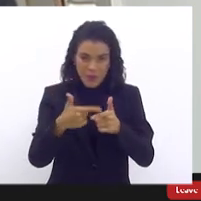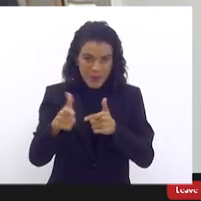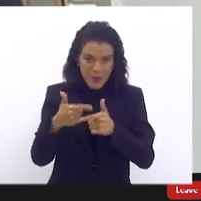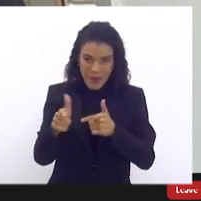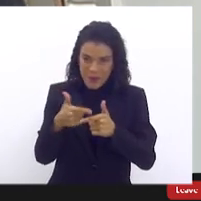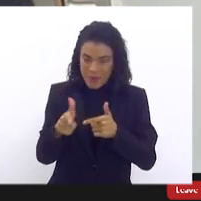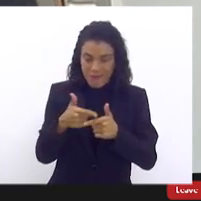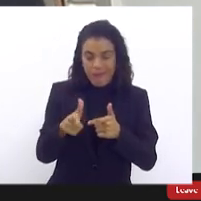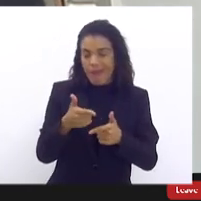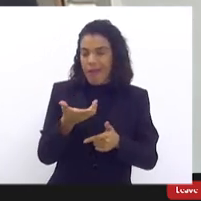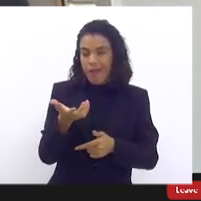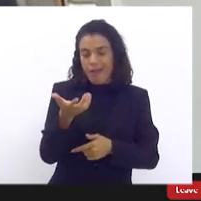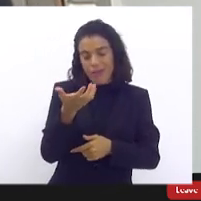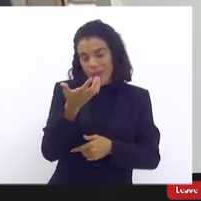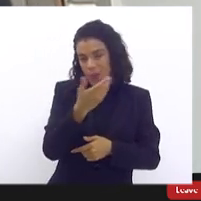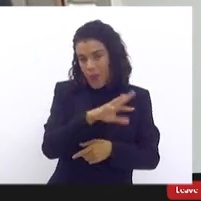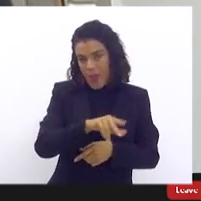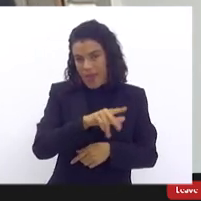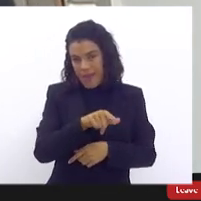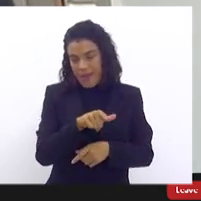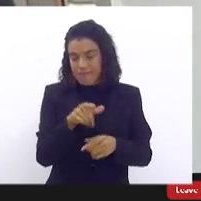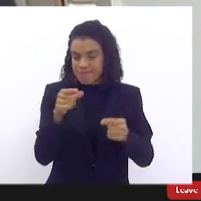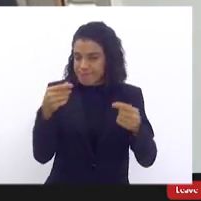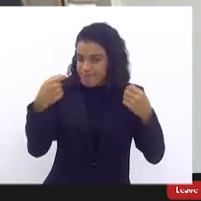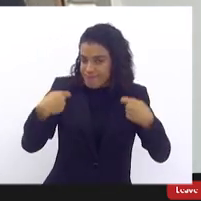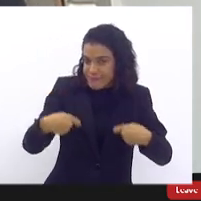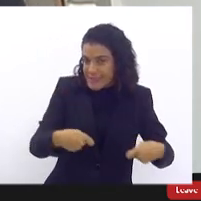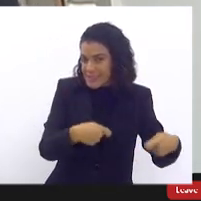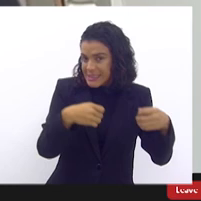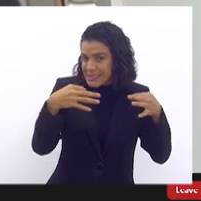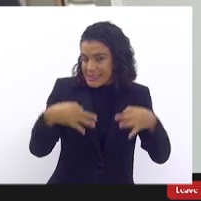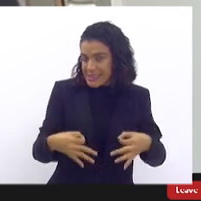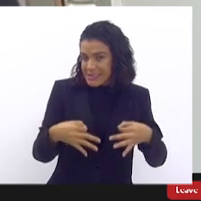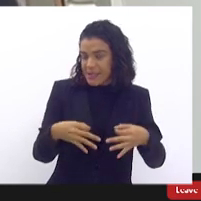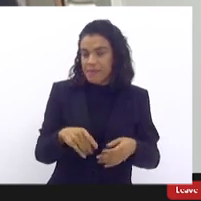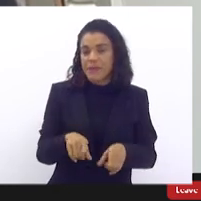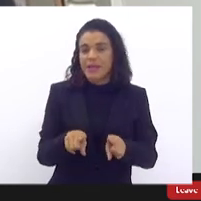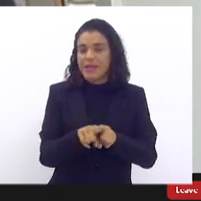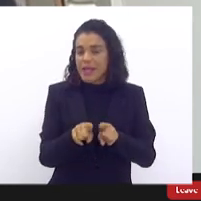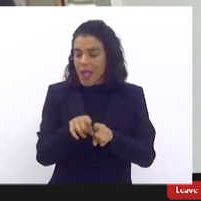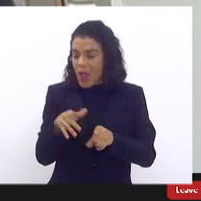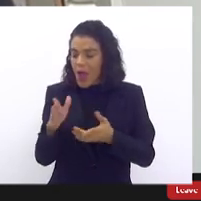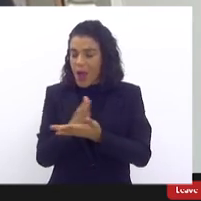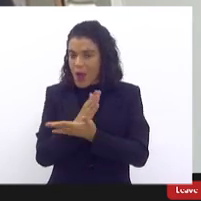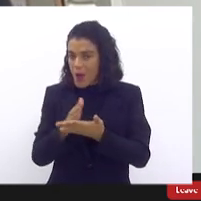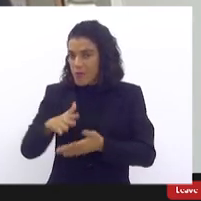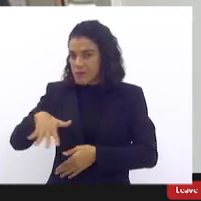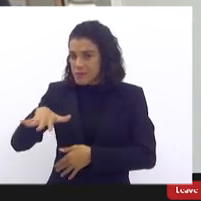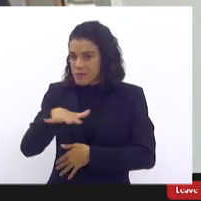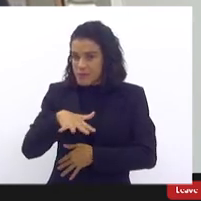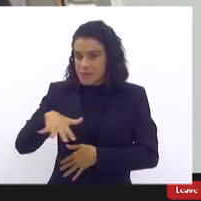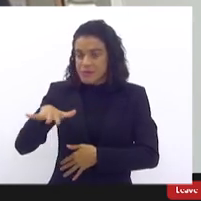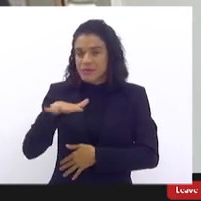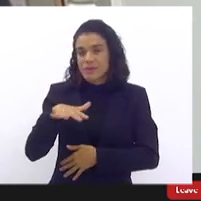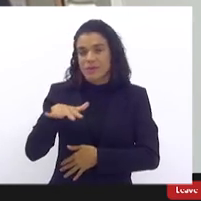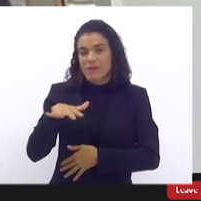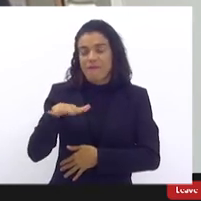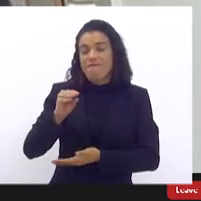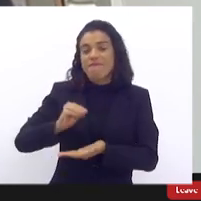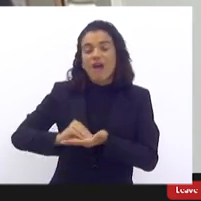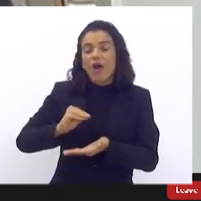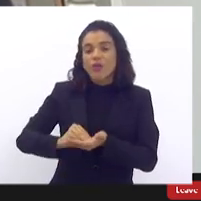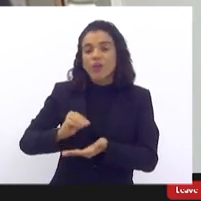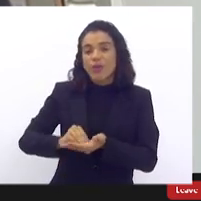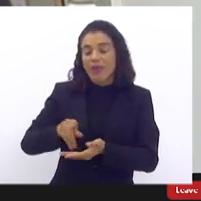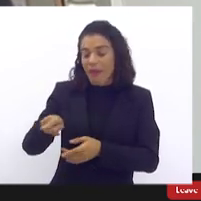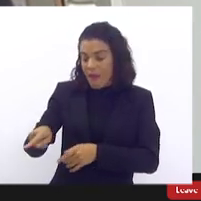necessariamente do problema delas, então isso não necessariamente chega. E tem alguns casos, sim, que a gente vê um não reconhecimento